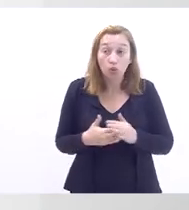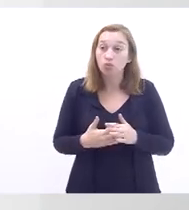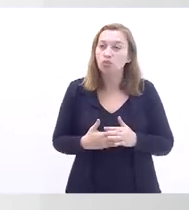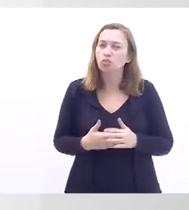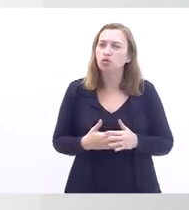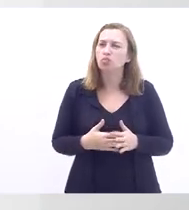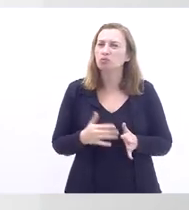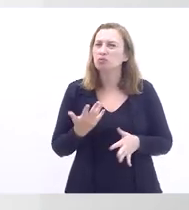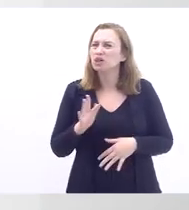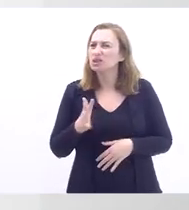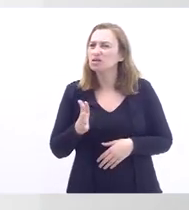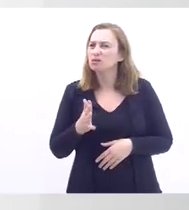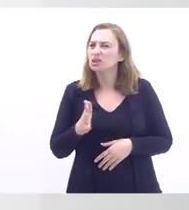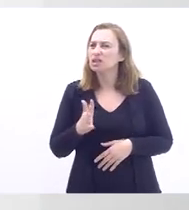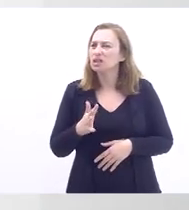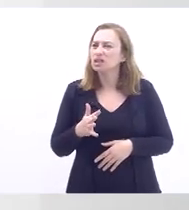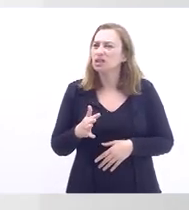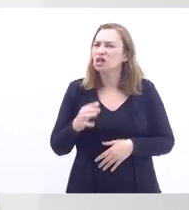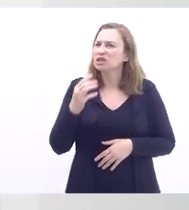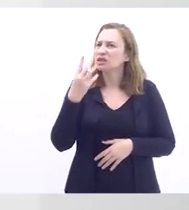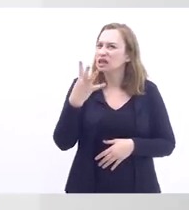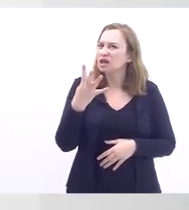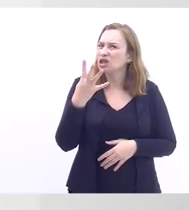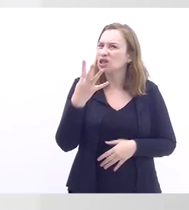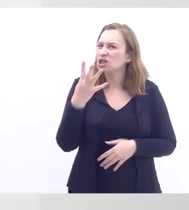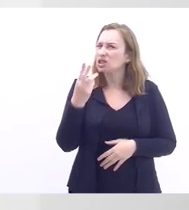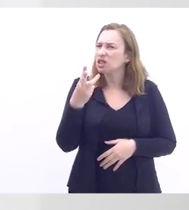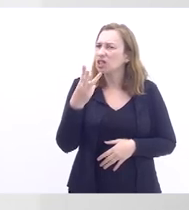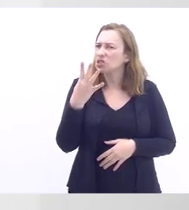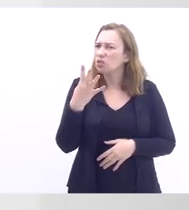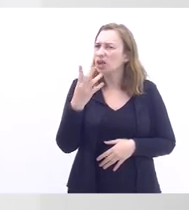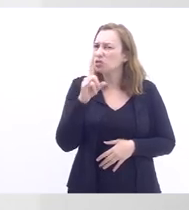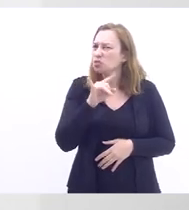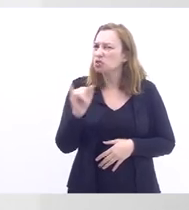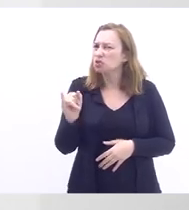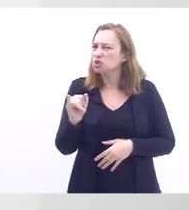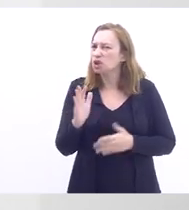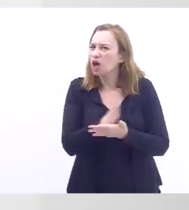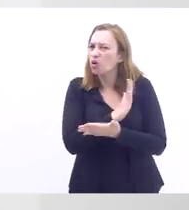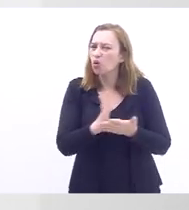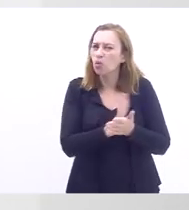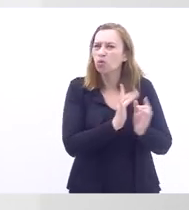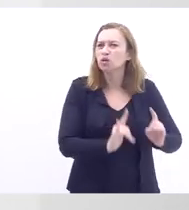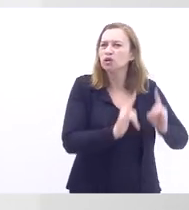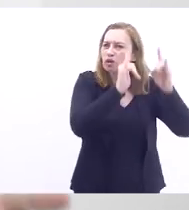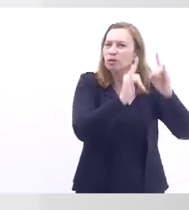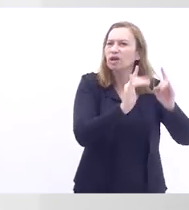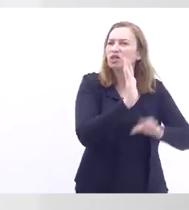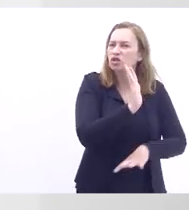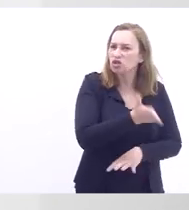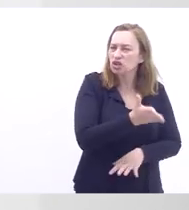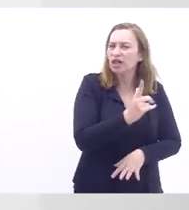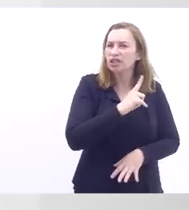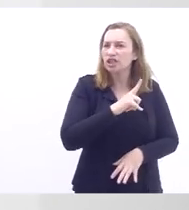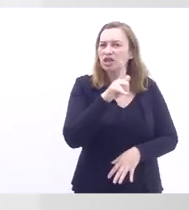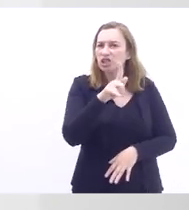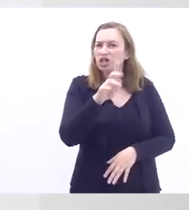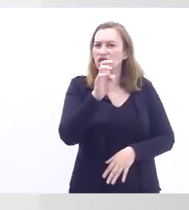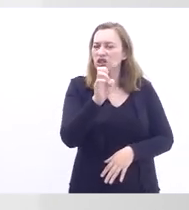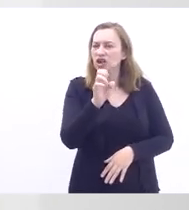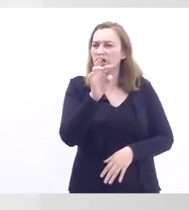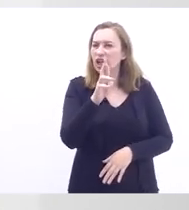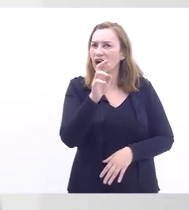durou aproximadamente três quatro dias não me engano o que alguns prédios Já possui um geradores